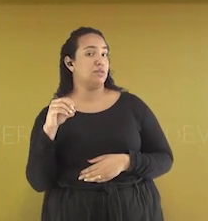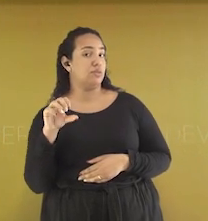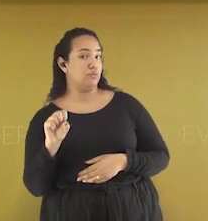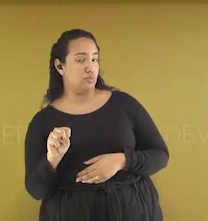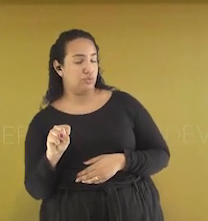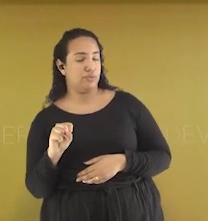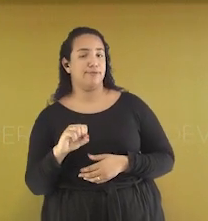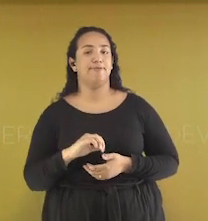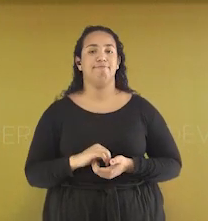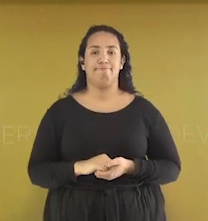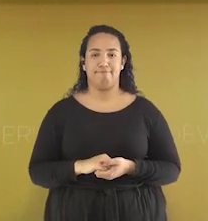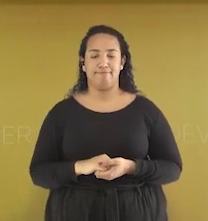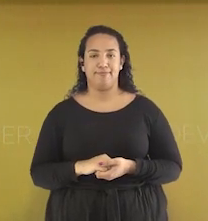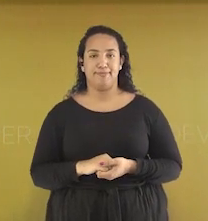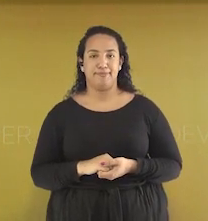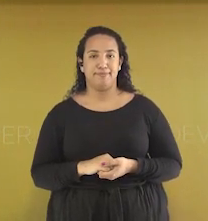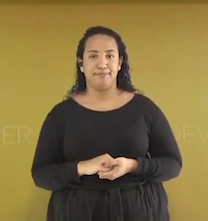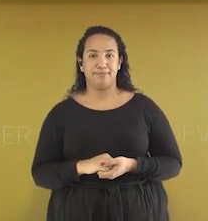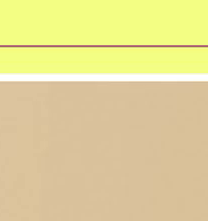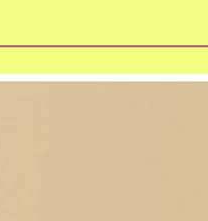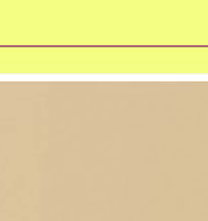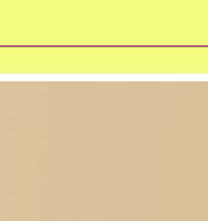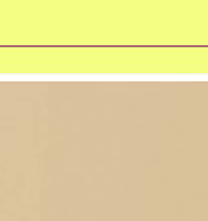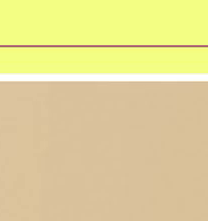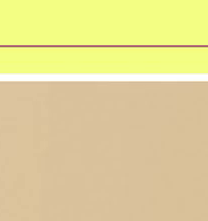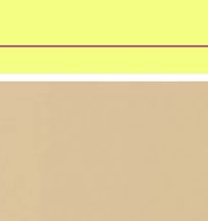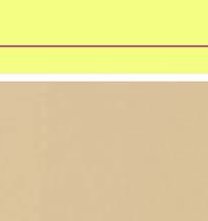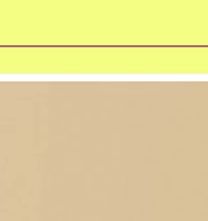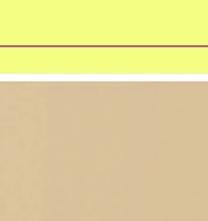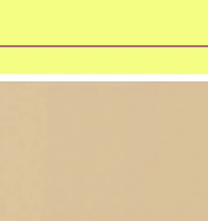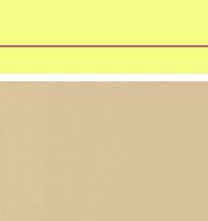ele está? Vou te dar um tempinho para achar.